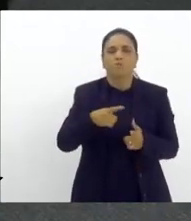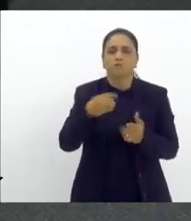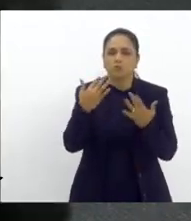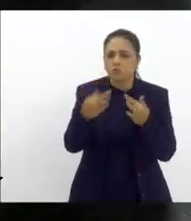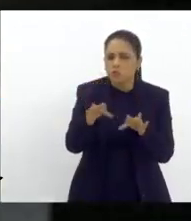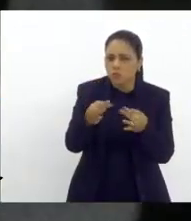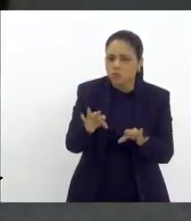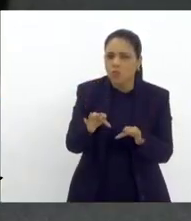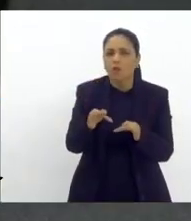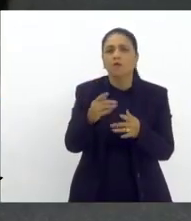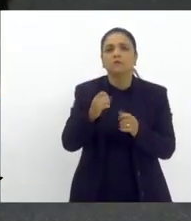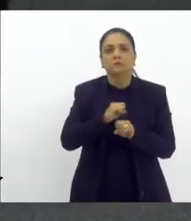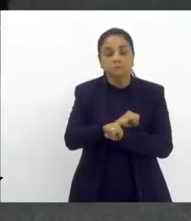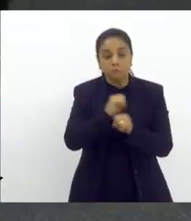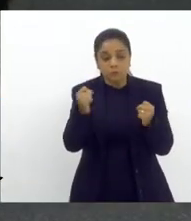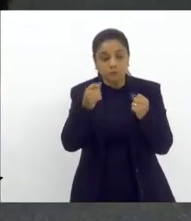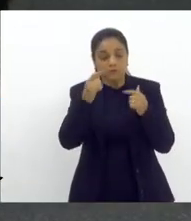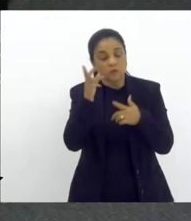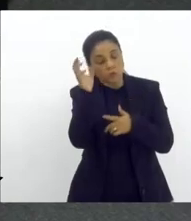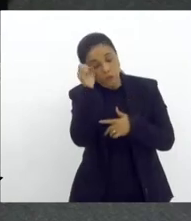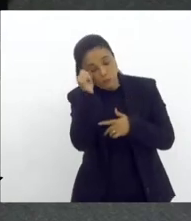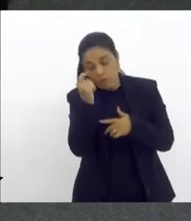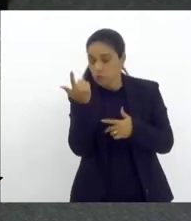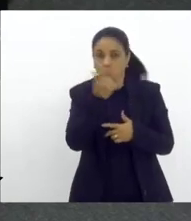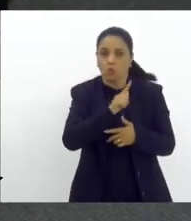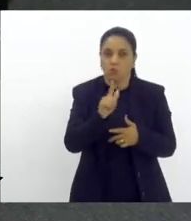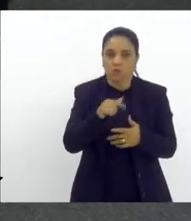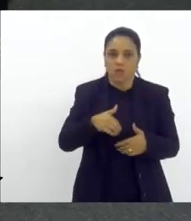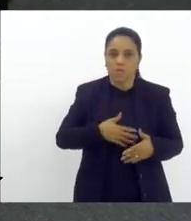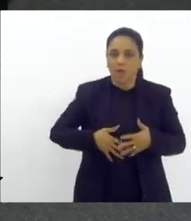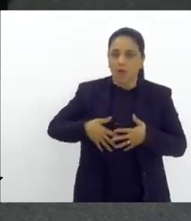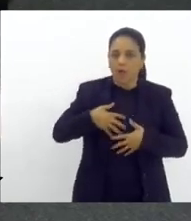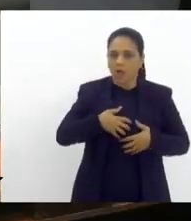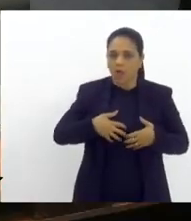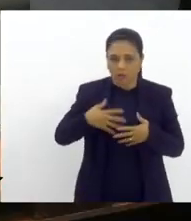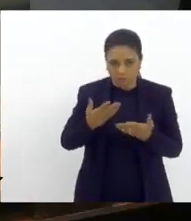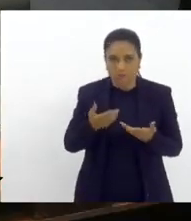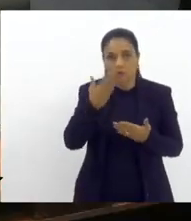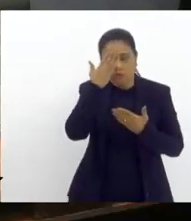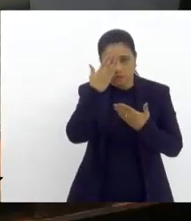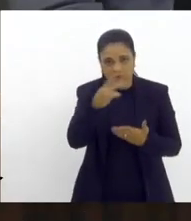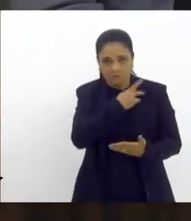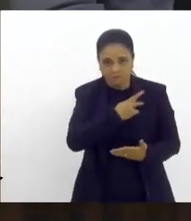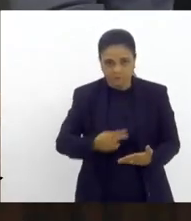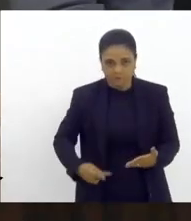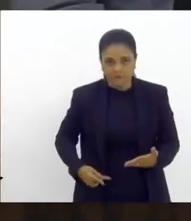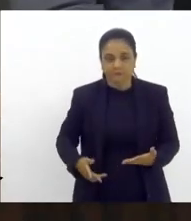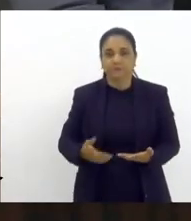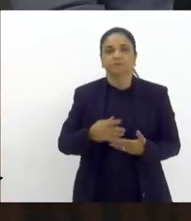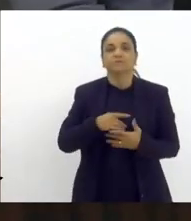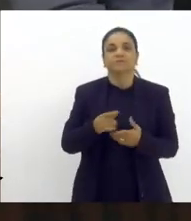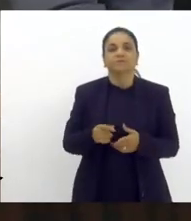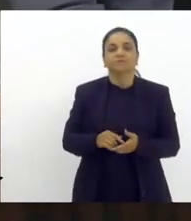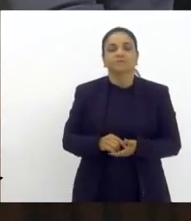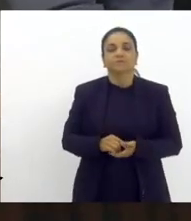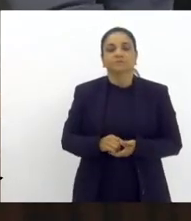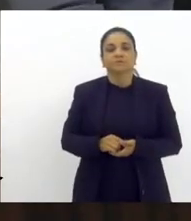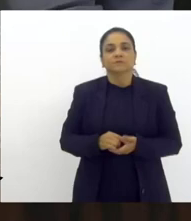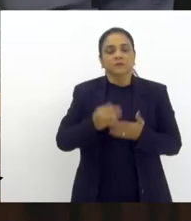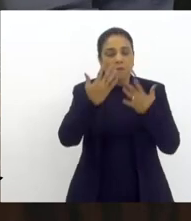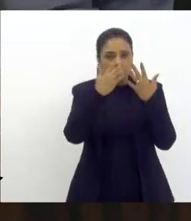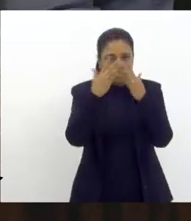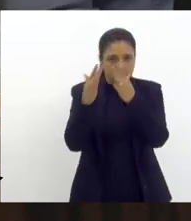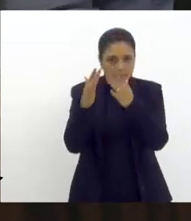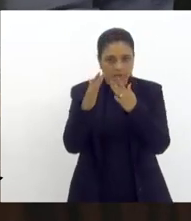e como é impossível até dormir com a barriga roncando muito obrigado Parabéns aí nossa